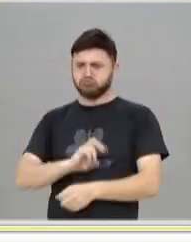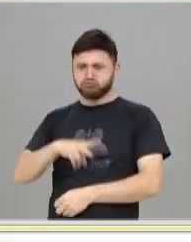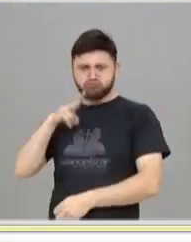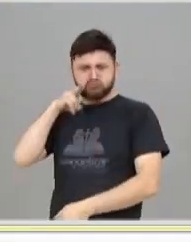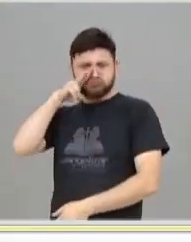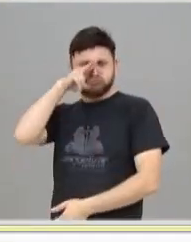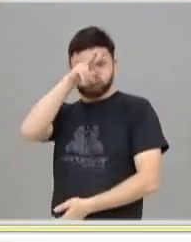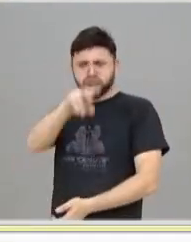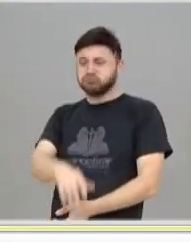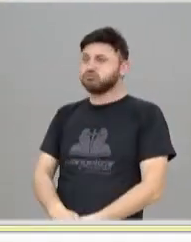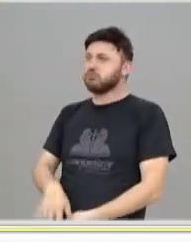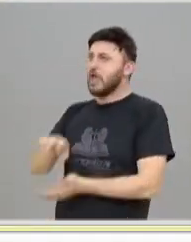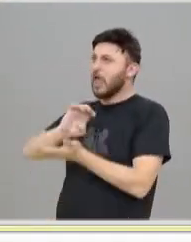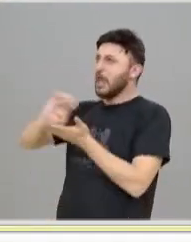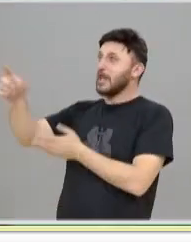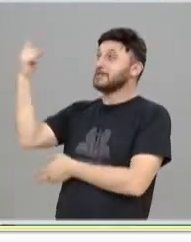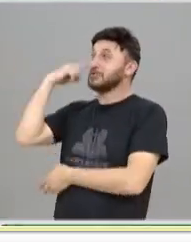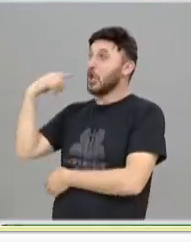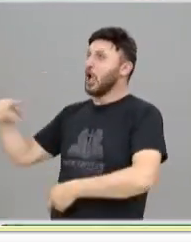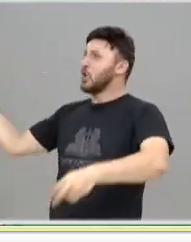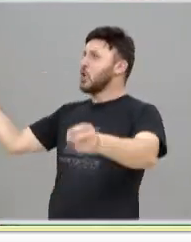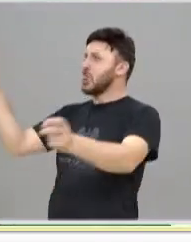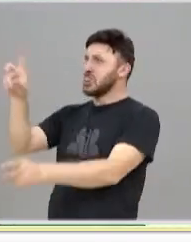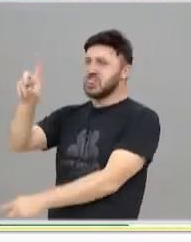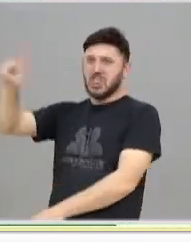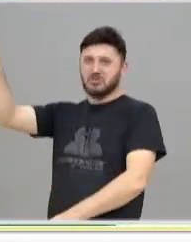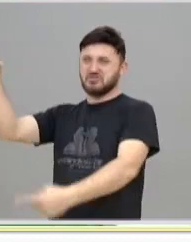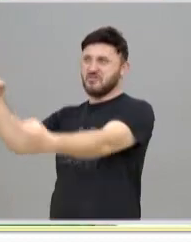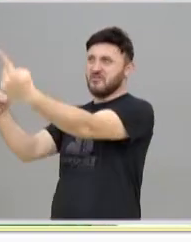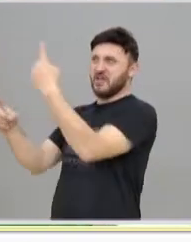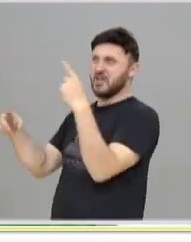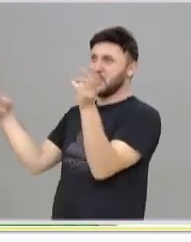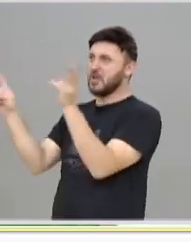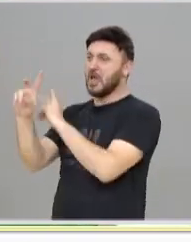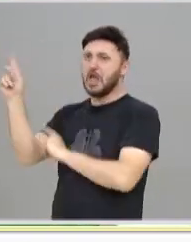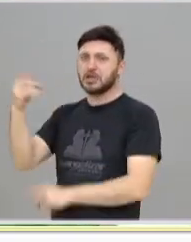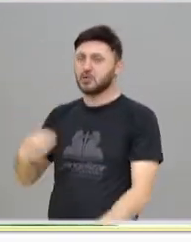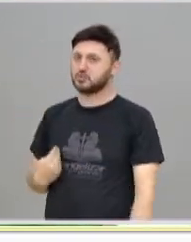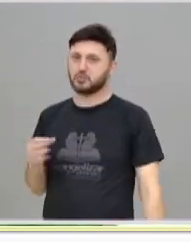chegou o poderoso, chegou o cara. Deus não estava.